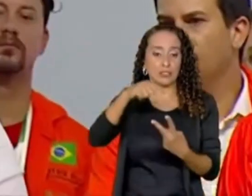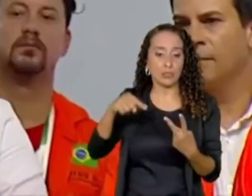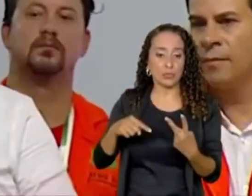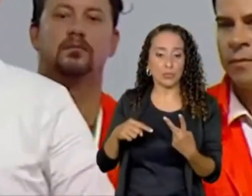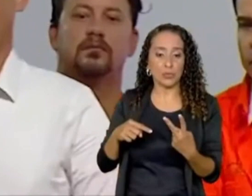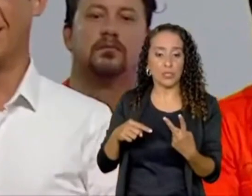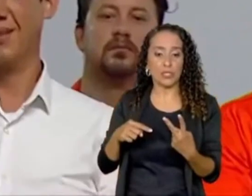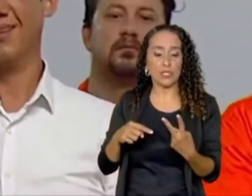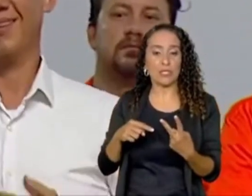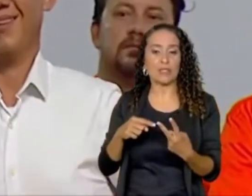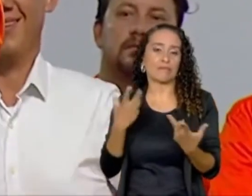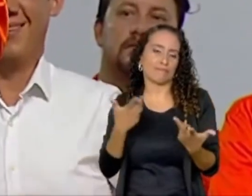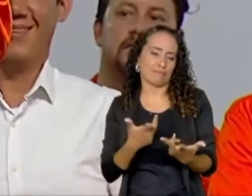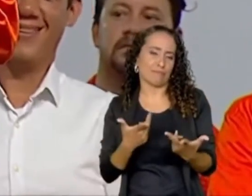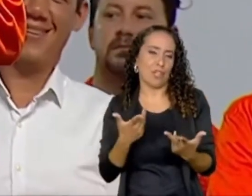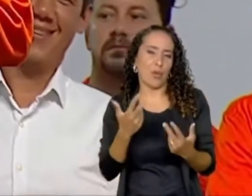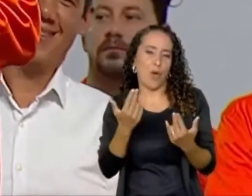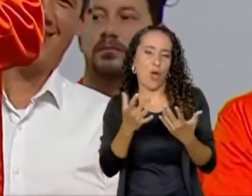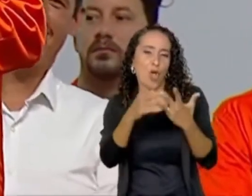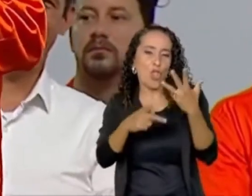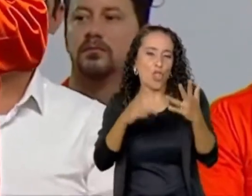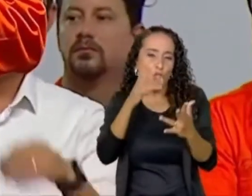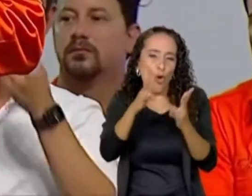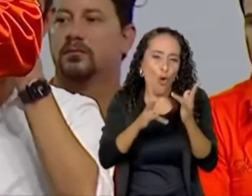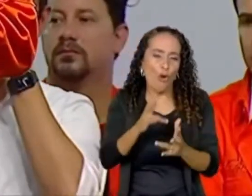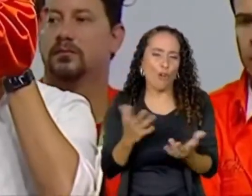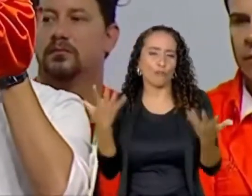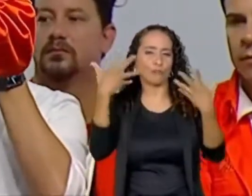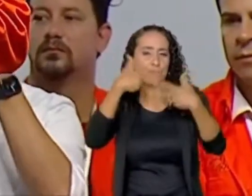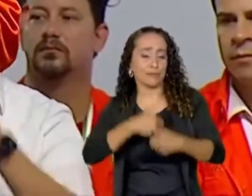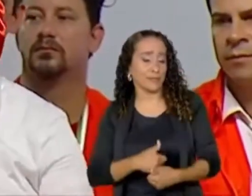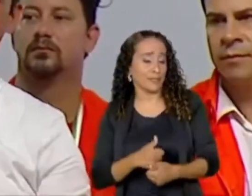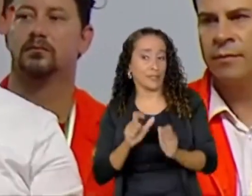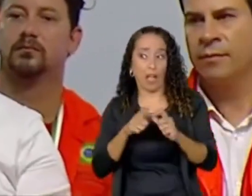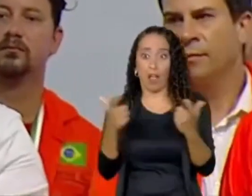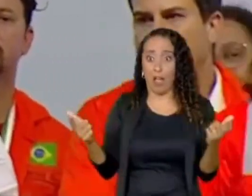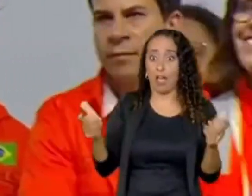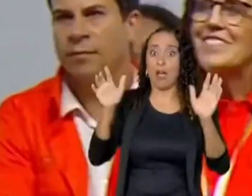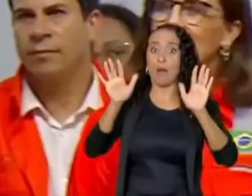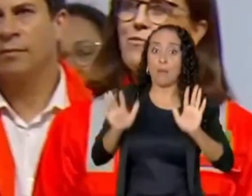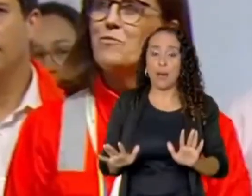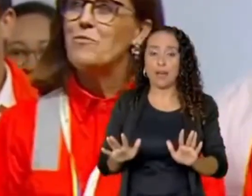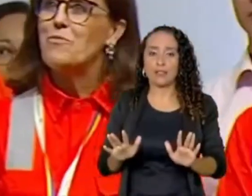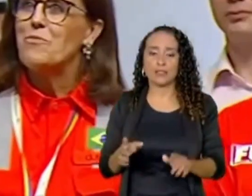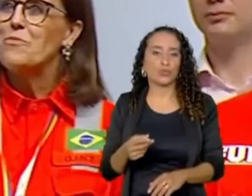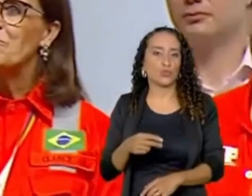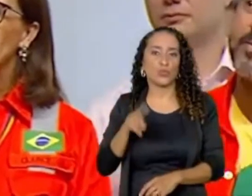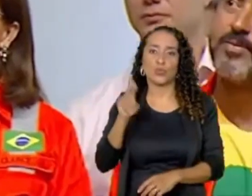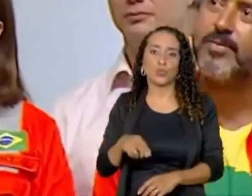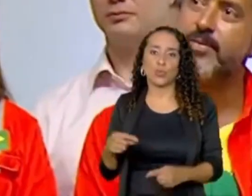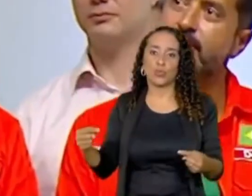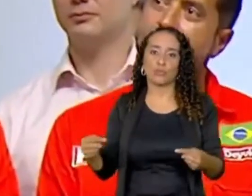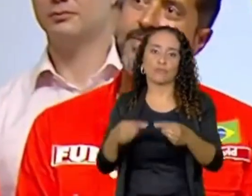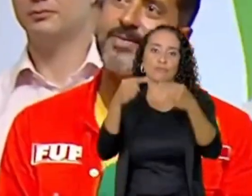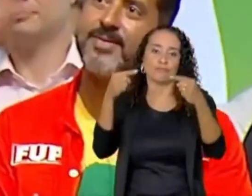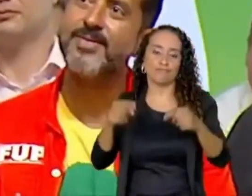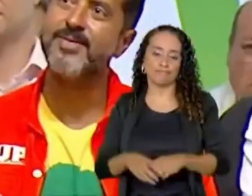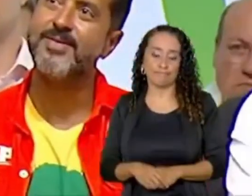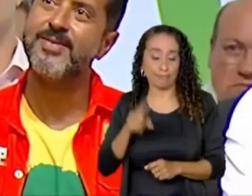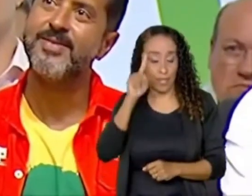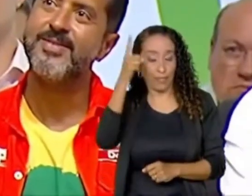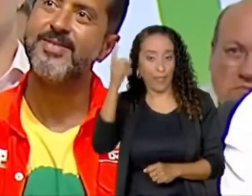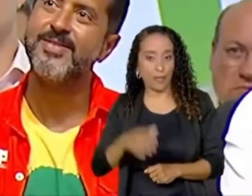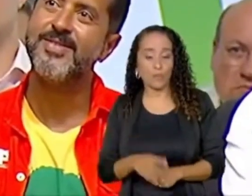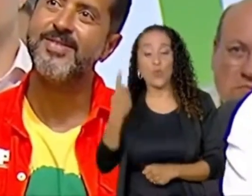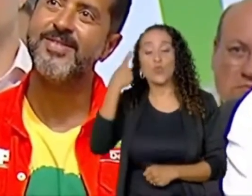noivas bonitas, muito grandes, e nunca concordaram com a nossa ideia. Chegou um dia